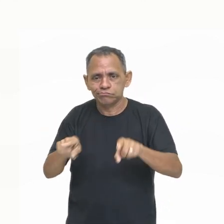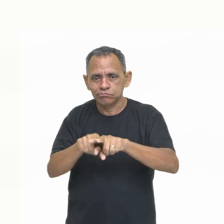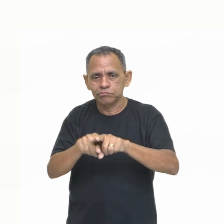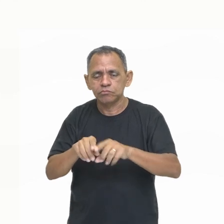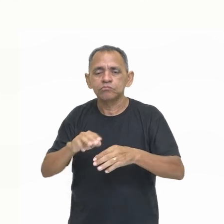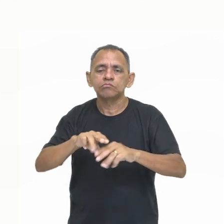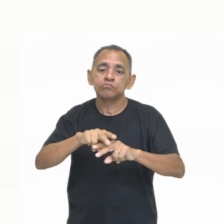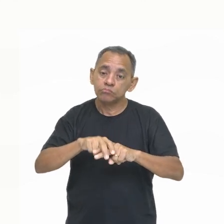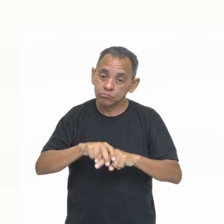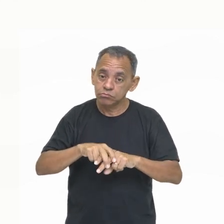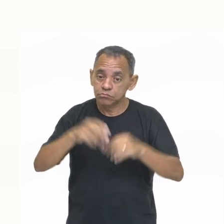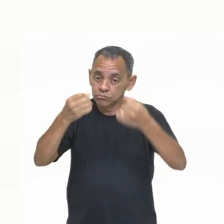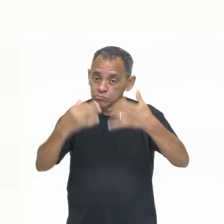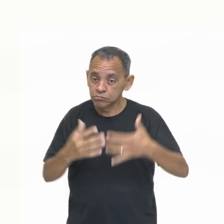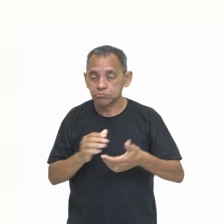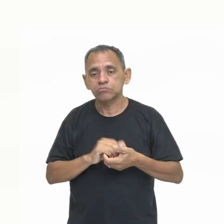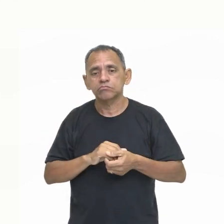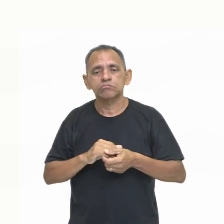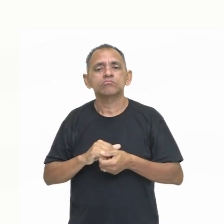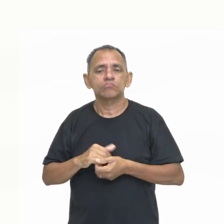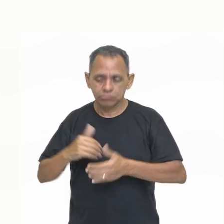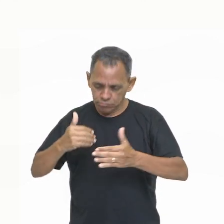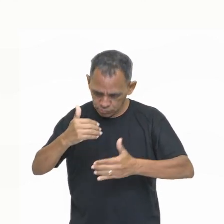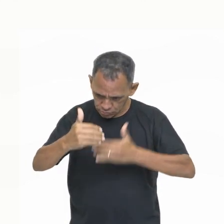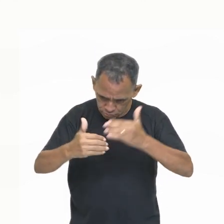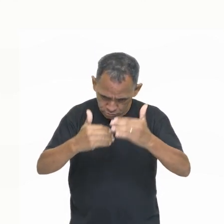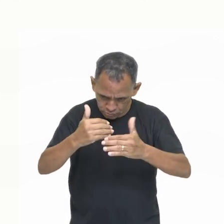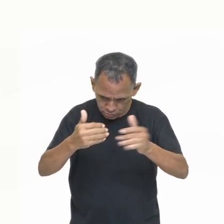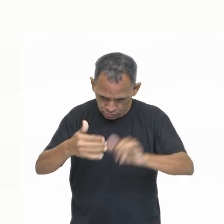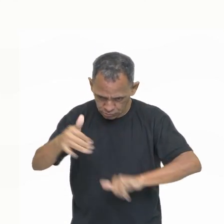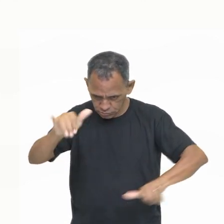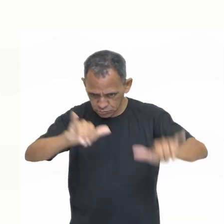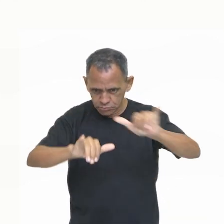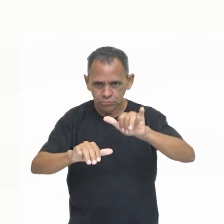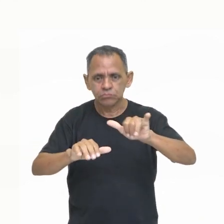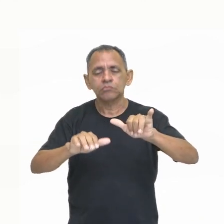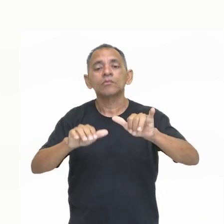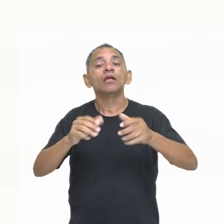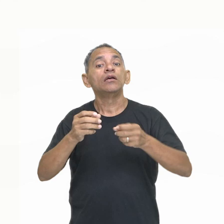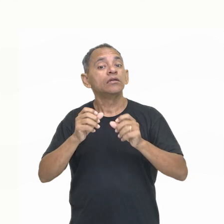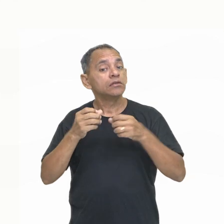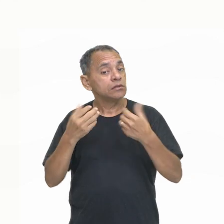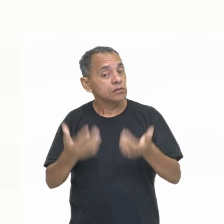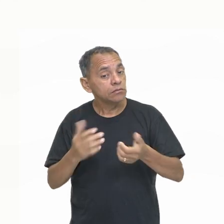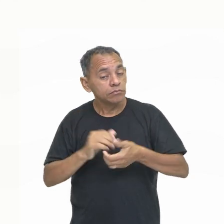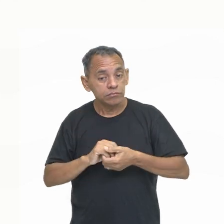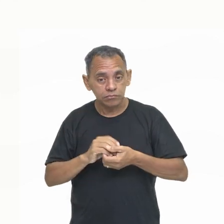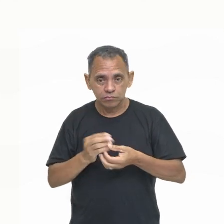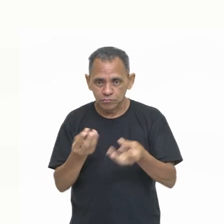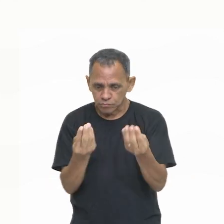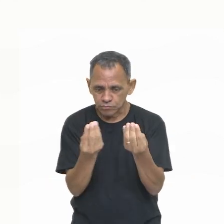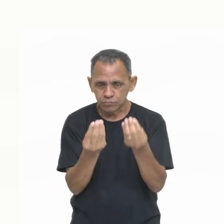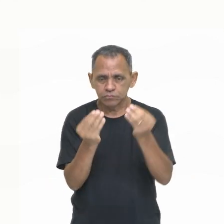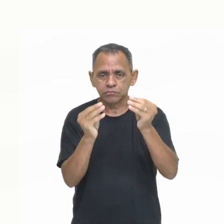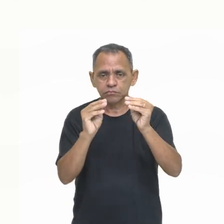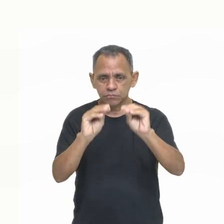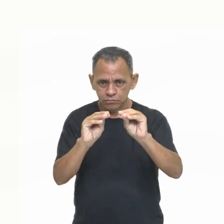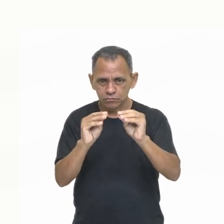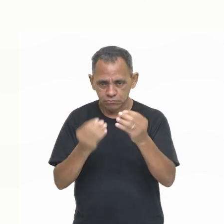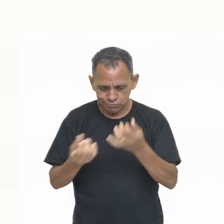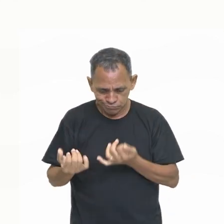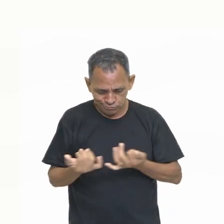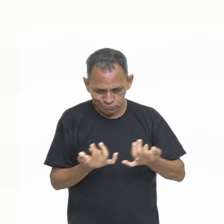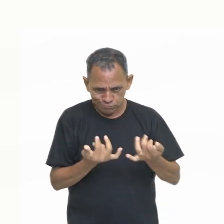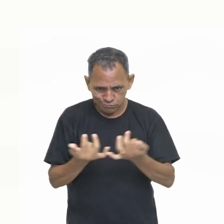aqui a gente consegue observar que eles colocaram os principais gases presentes na atmosfera